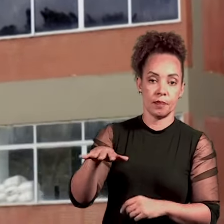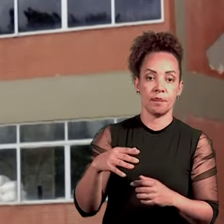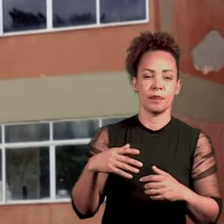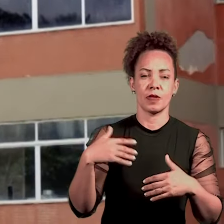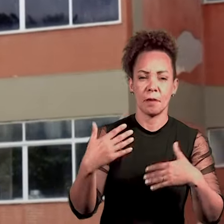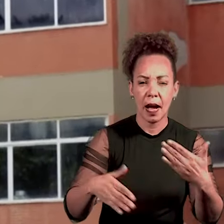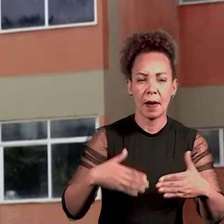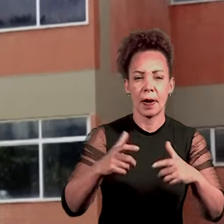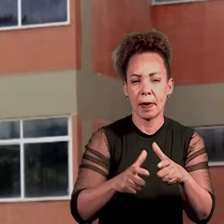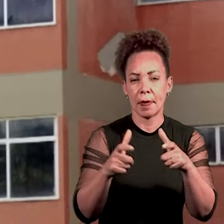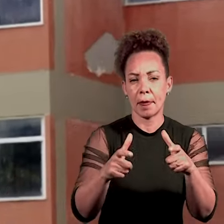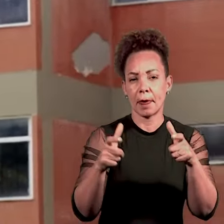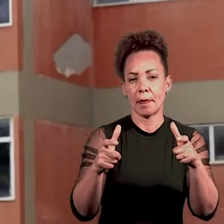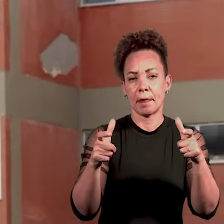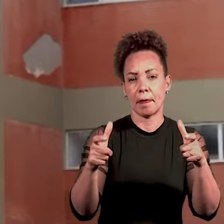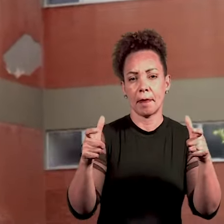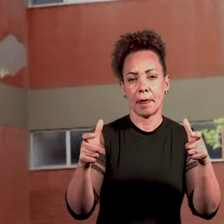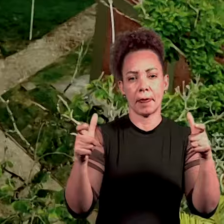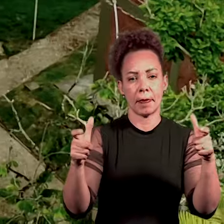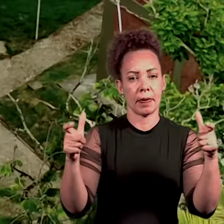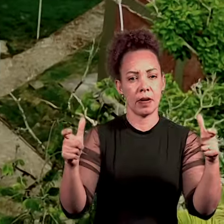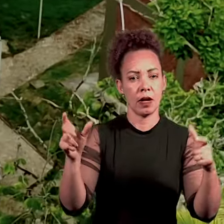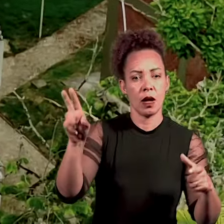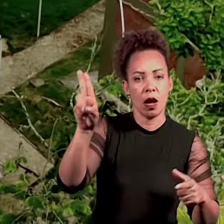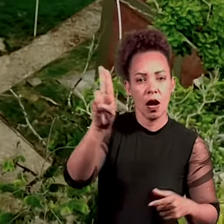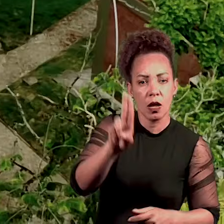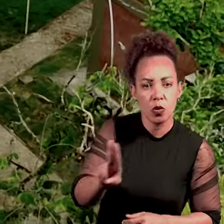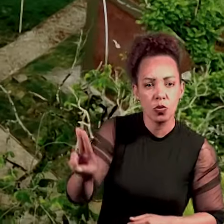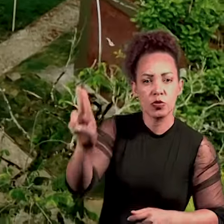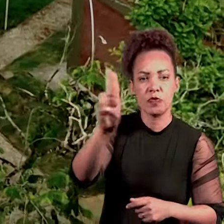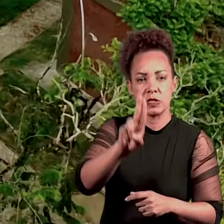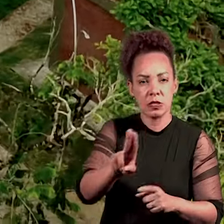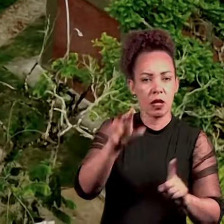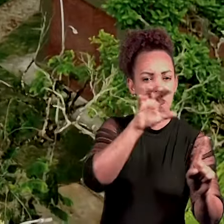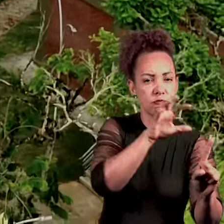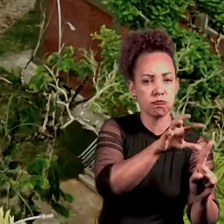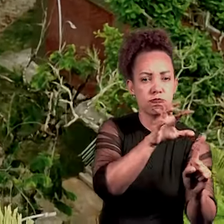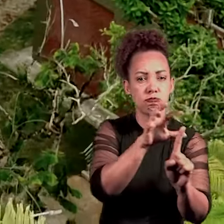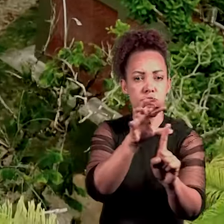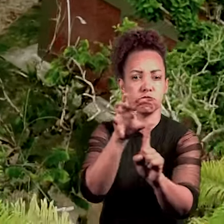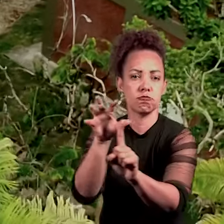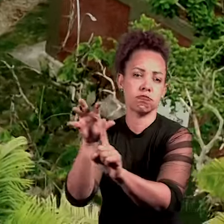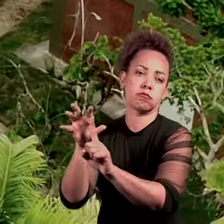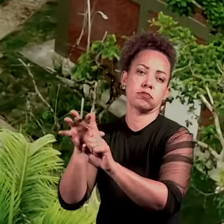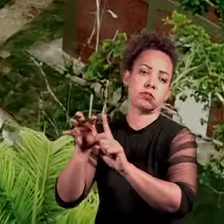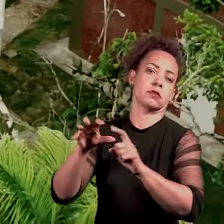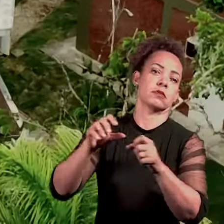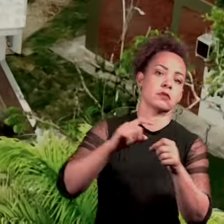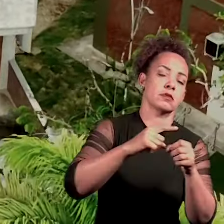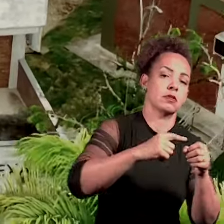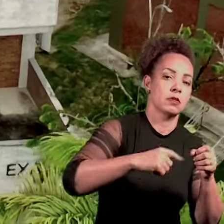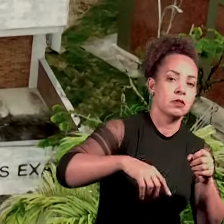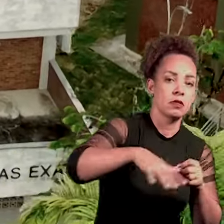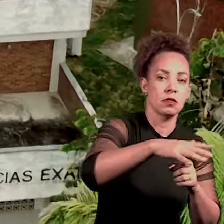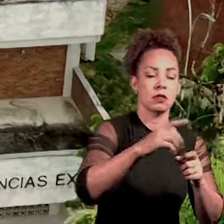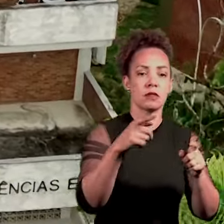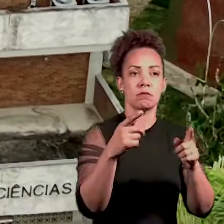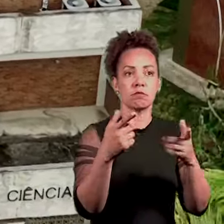né? A universidade ganhando cada vez mais influência, né? Tanto na sua